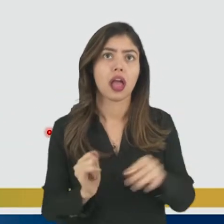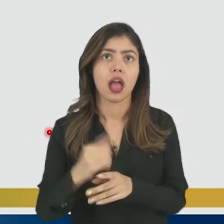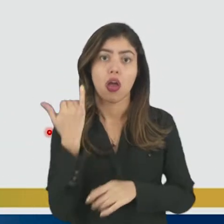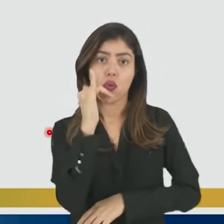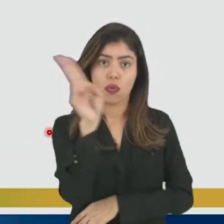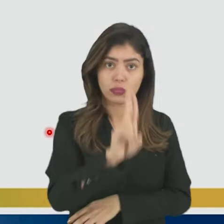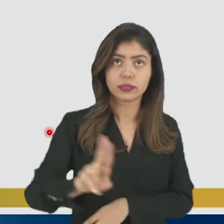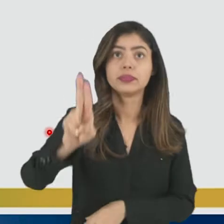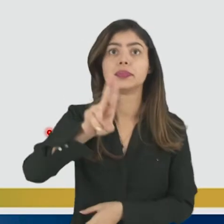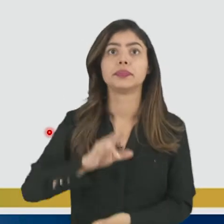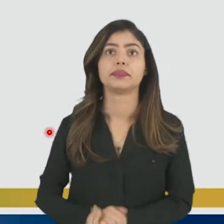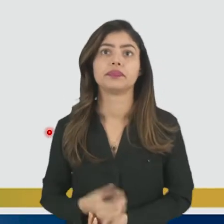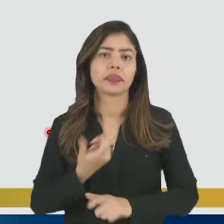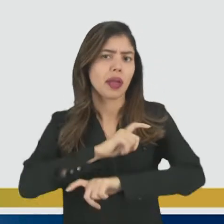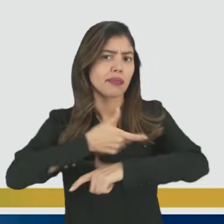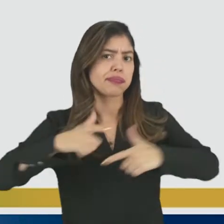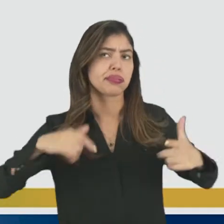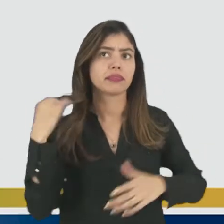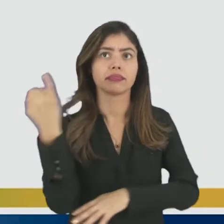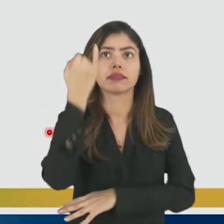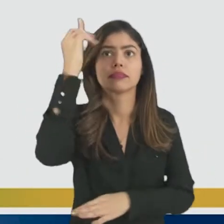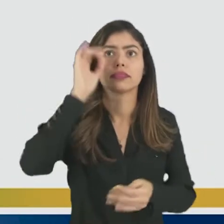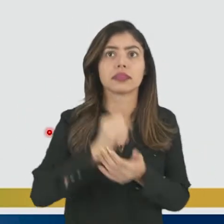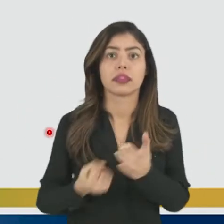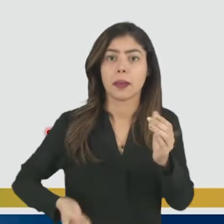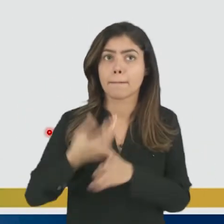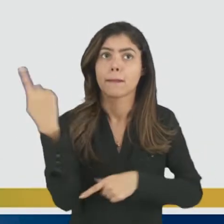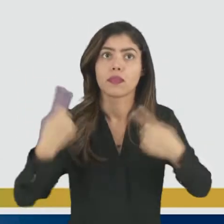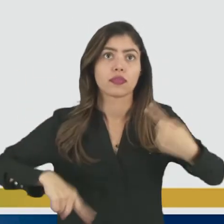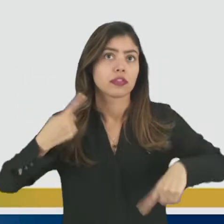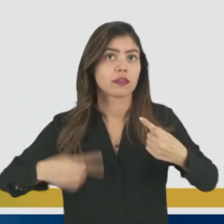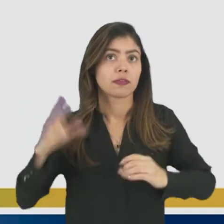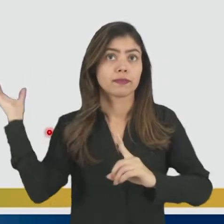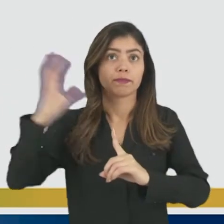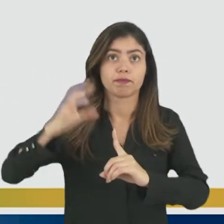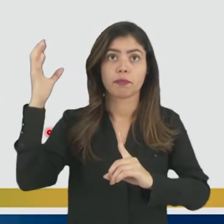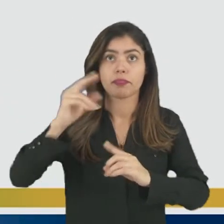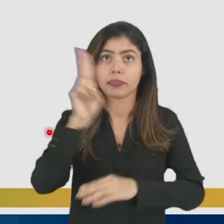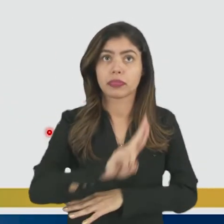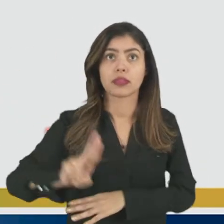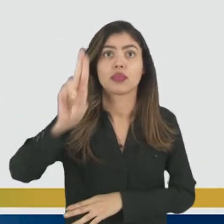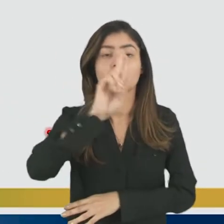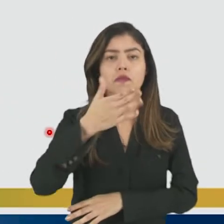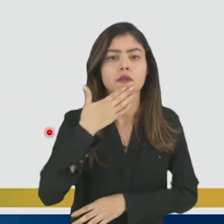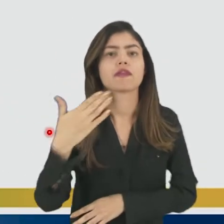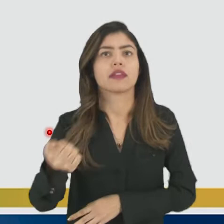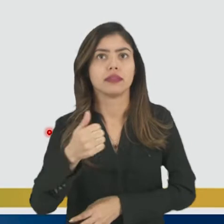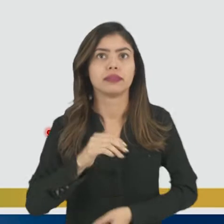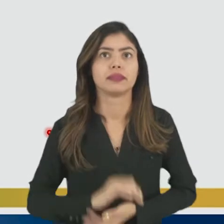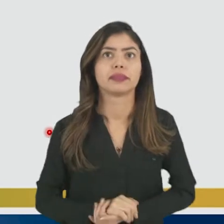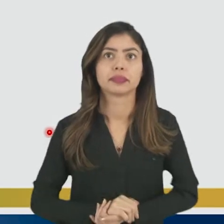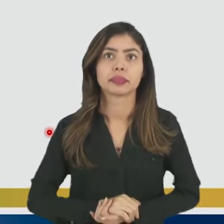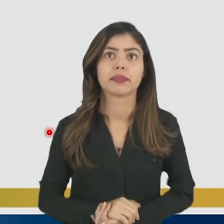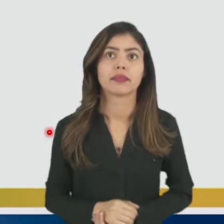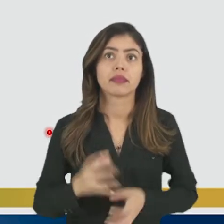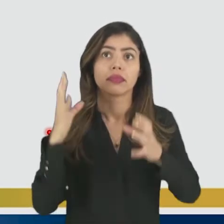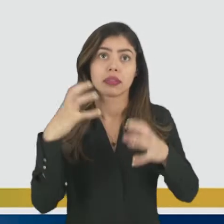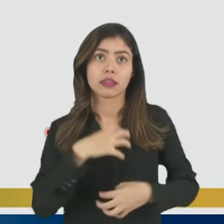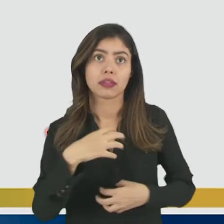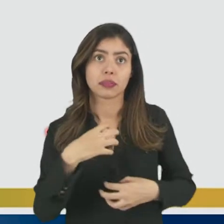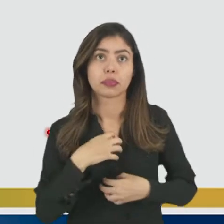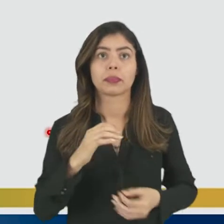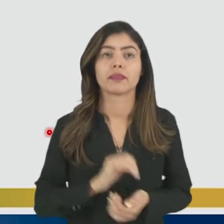uso da energia, cresce a importância de se criar políticas de incentivo ao uso de combustíveis mais eficientes. Nesse